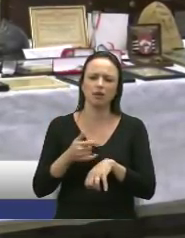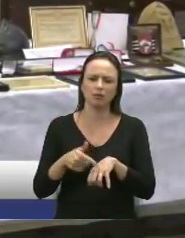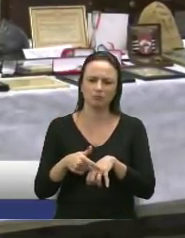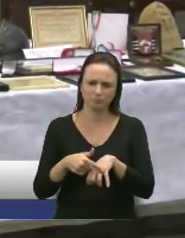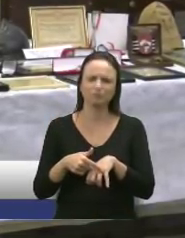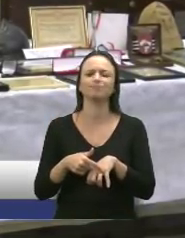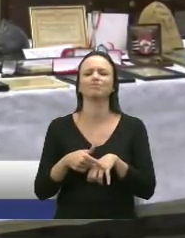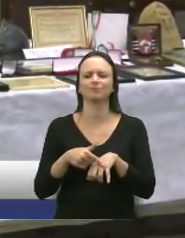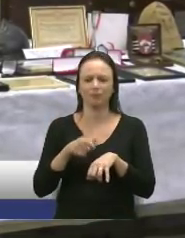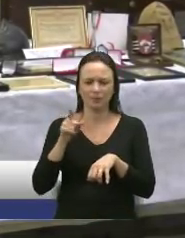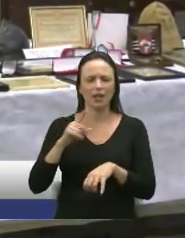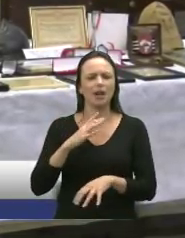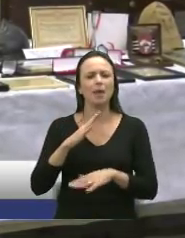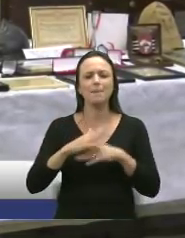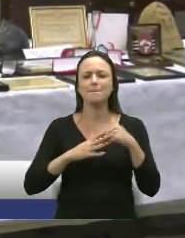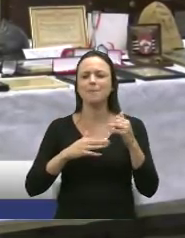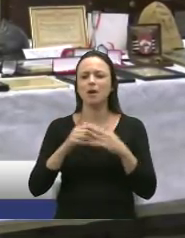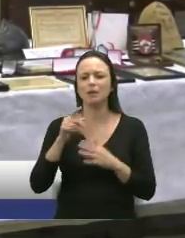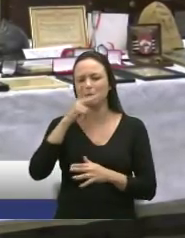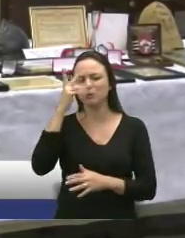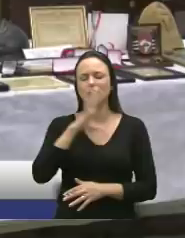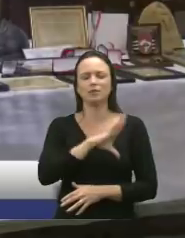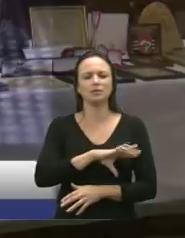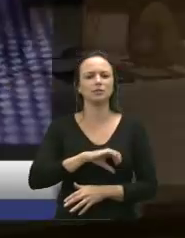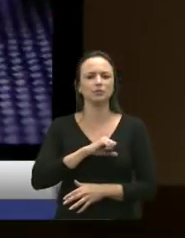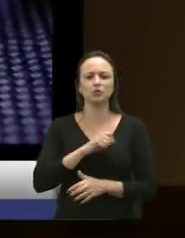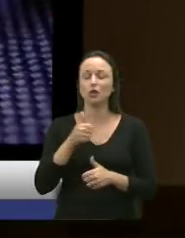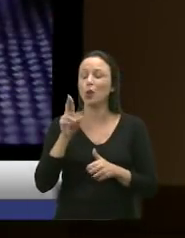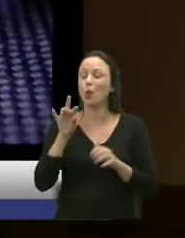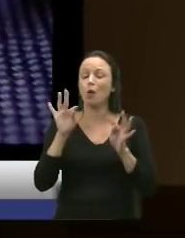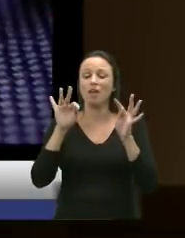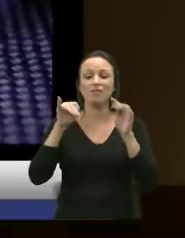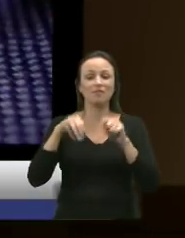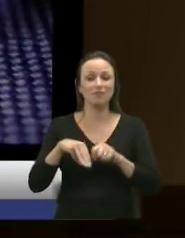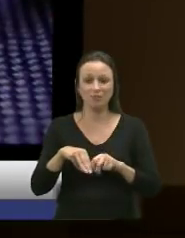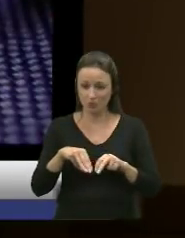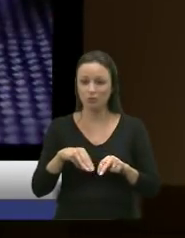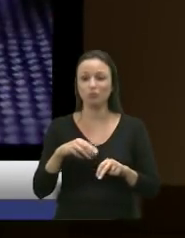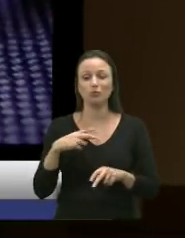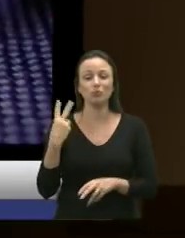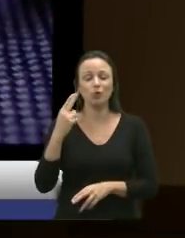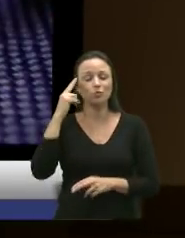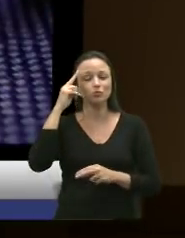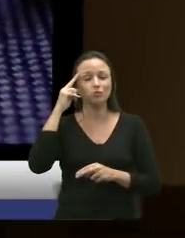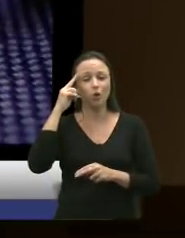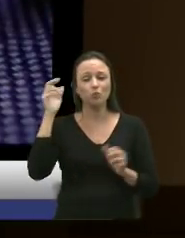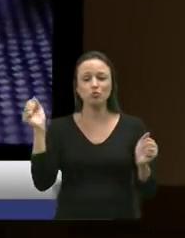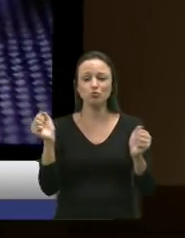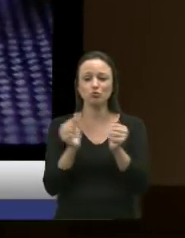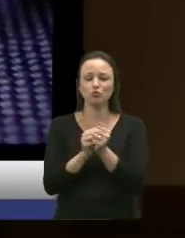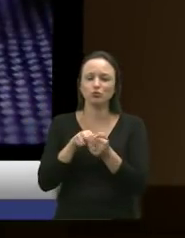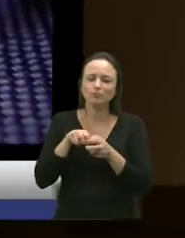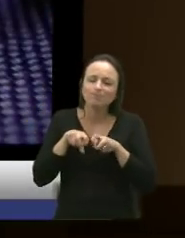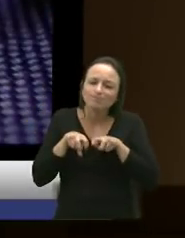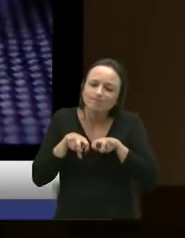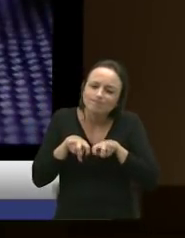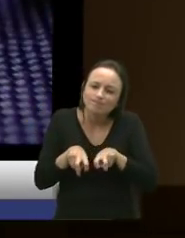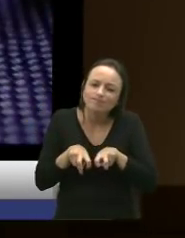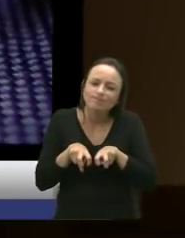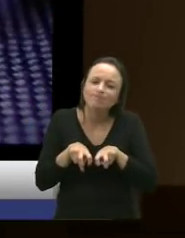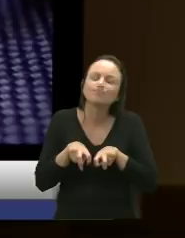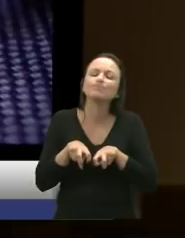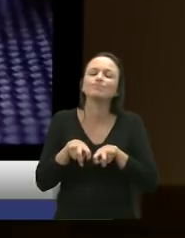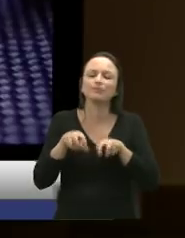que se amaram. Vale esse instante que não teve fim, em que dois sonhos juntos se ajoelharam, quando a felicidade